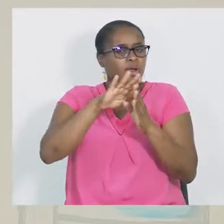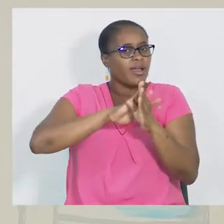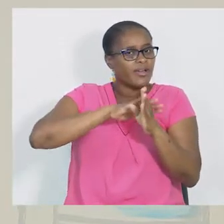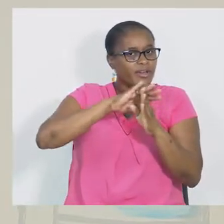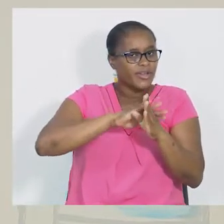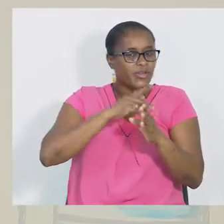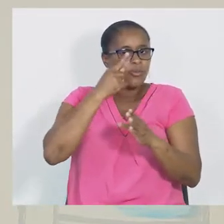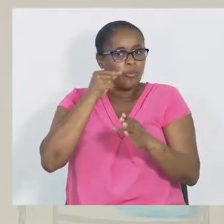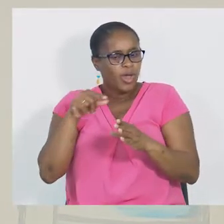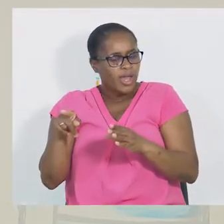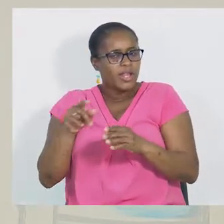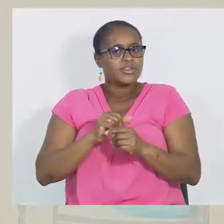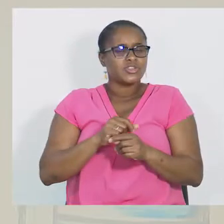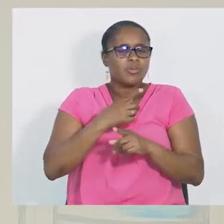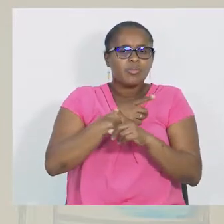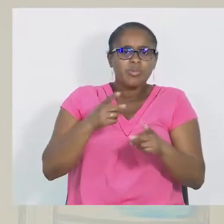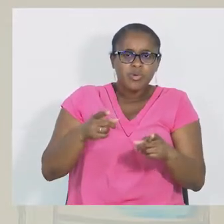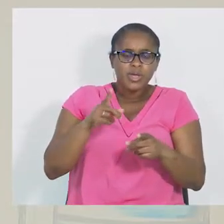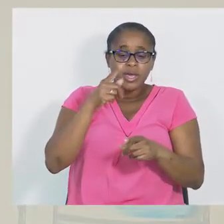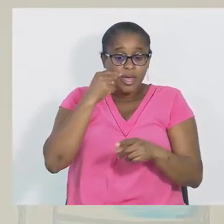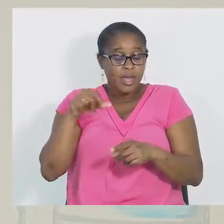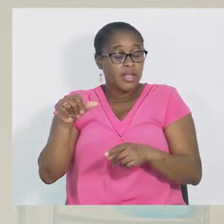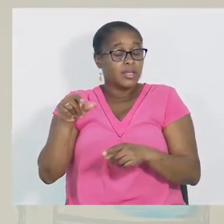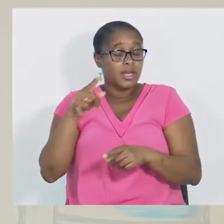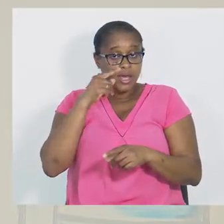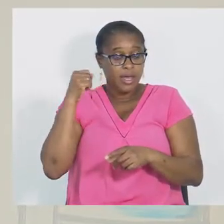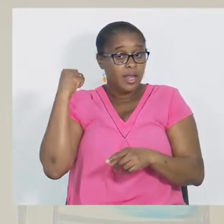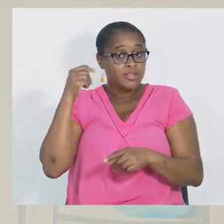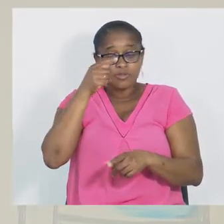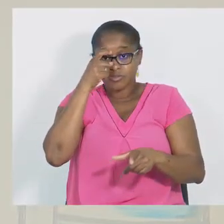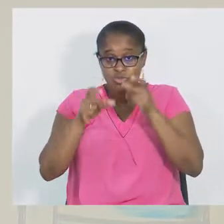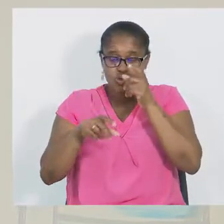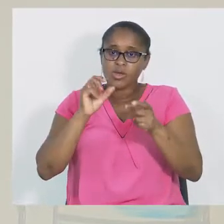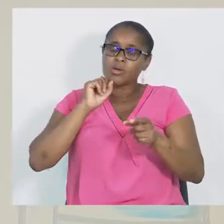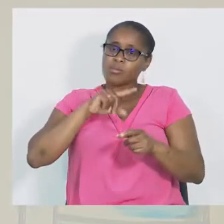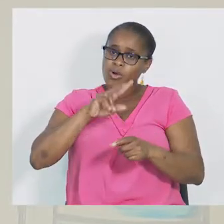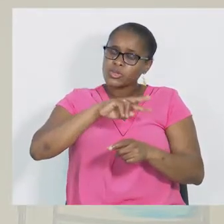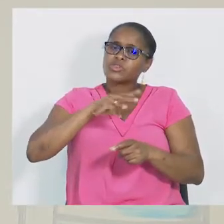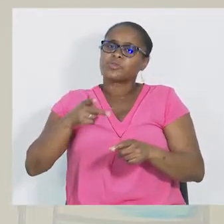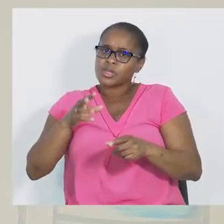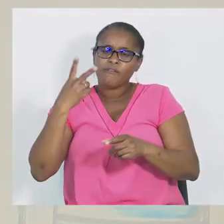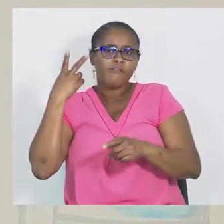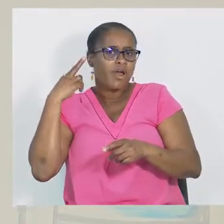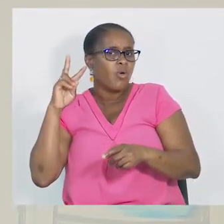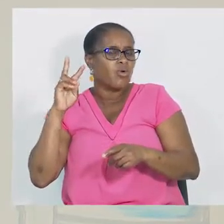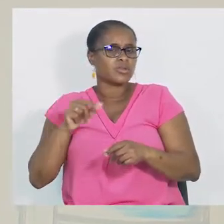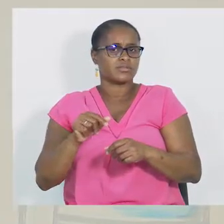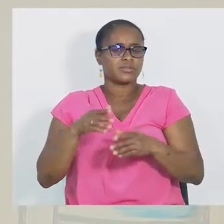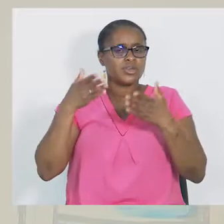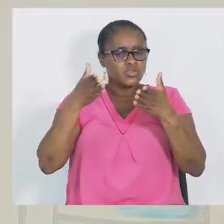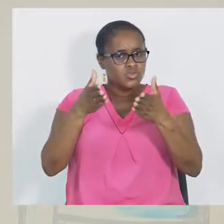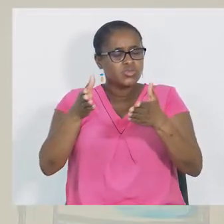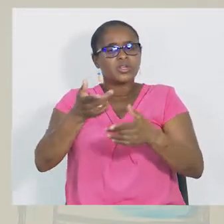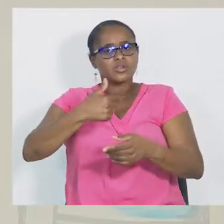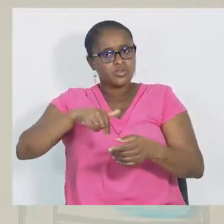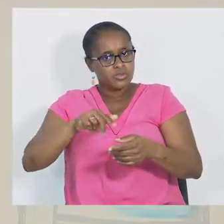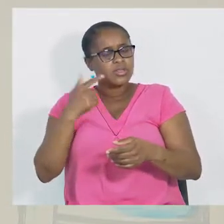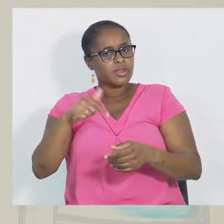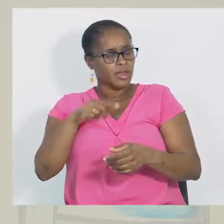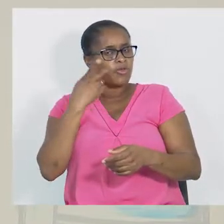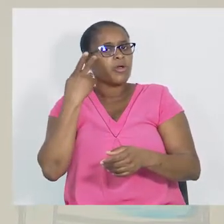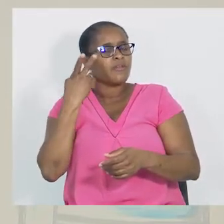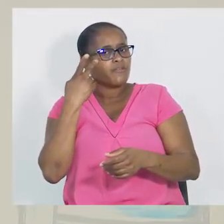assim, o pedido seria muito mais facilmente satisfeito, ou seja, respondido pela Dona Laia